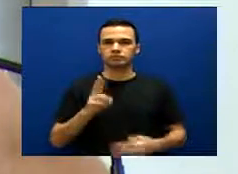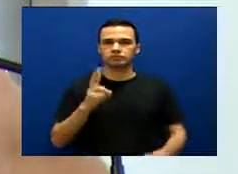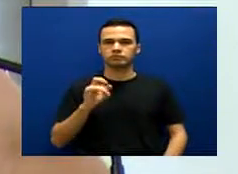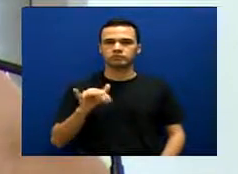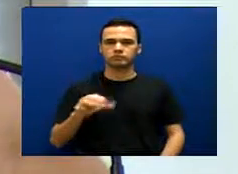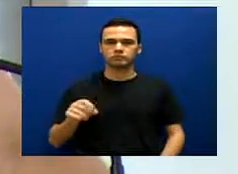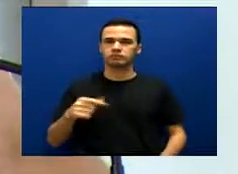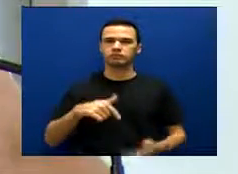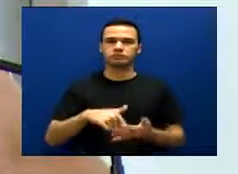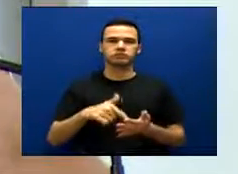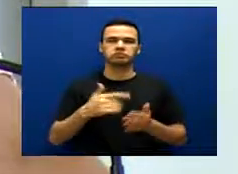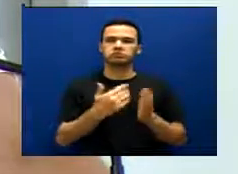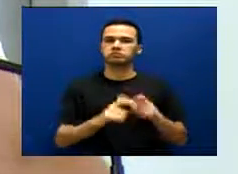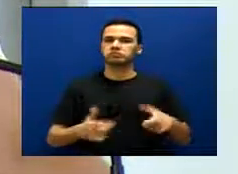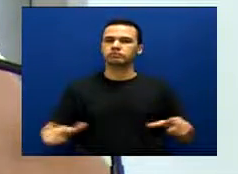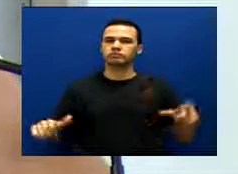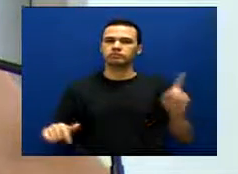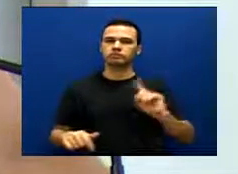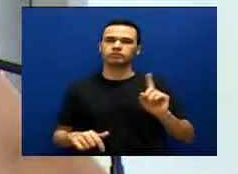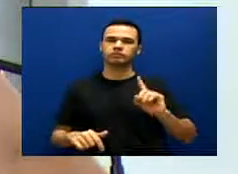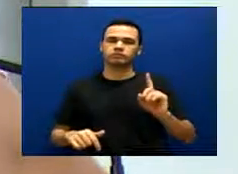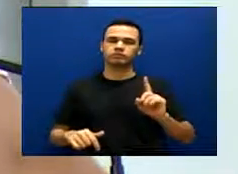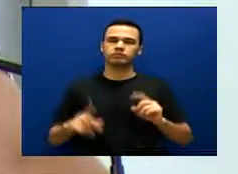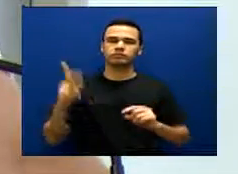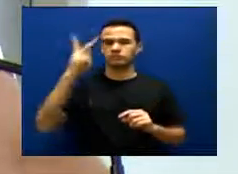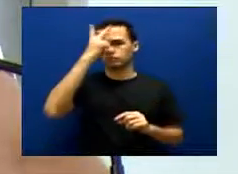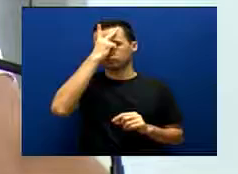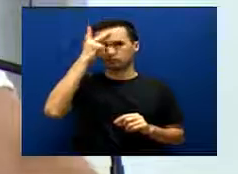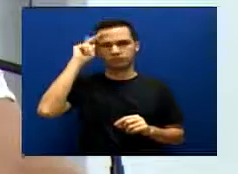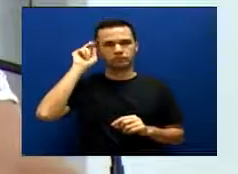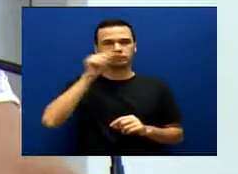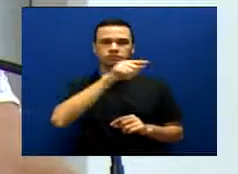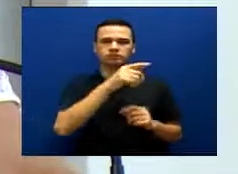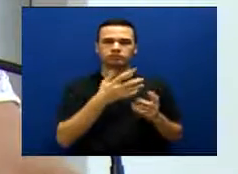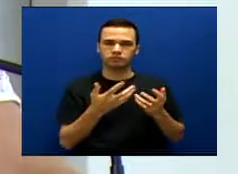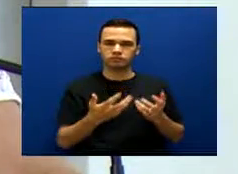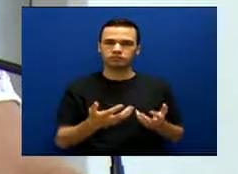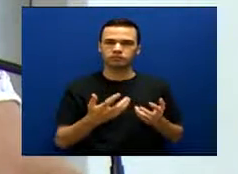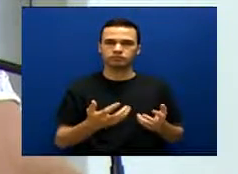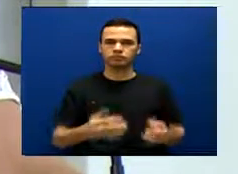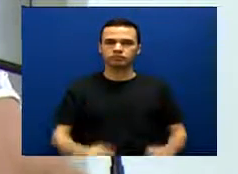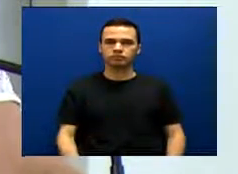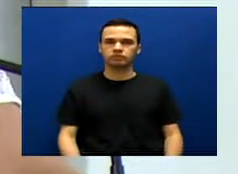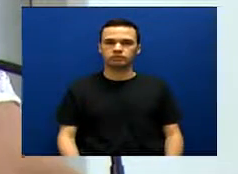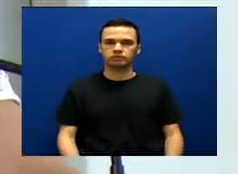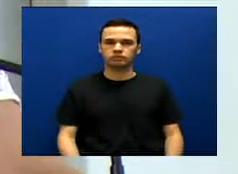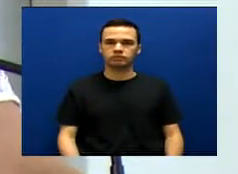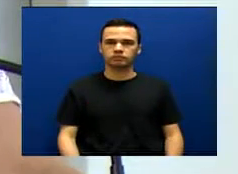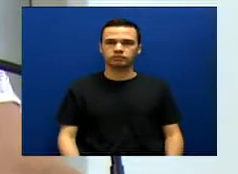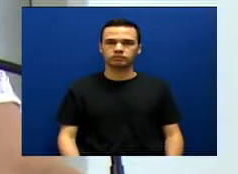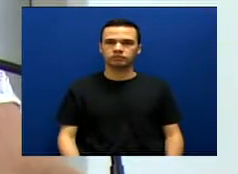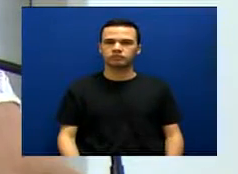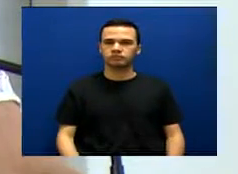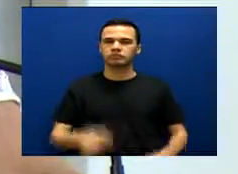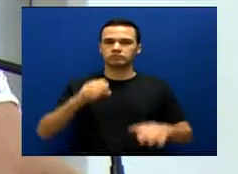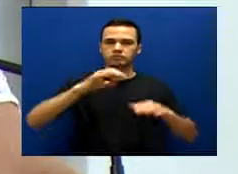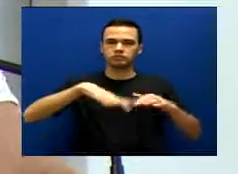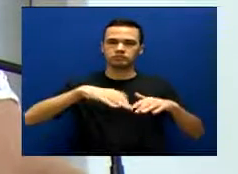Brasileiro, não houve aí uma ampliação do número de pessoas que querem aí número de plantio, número